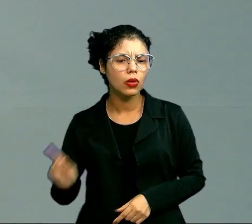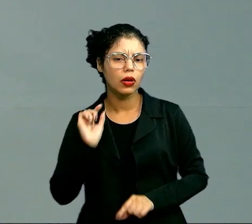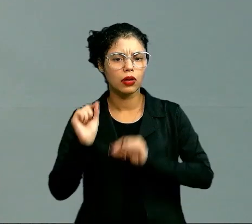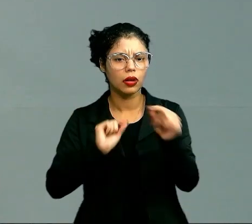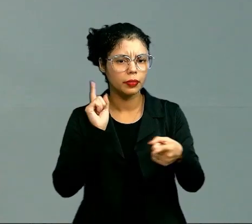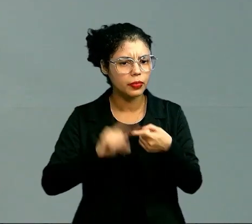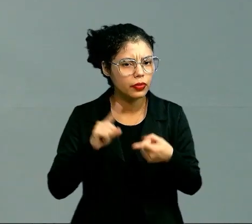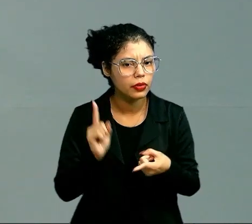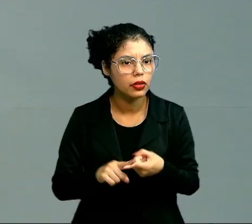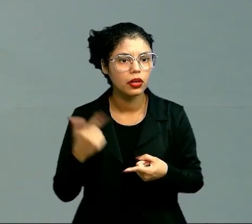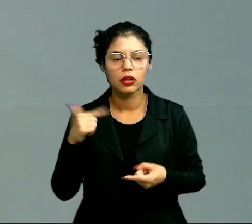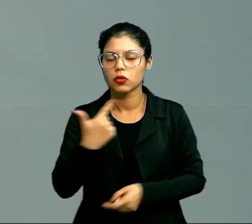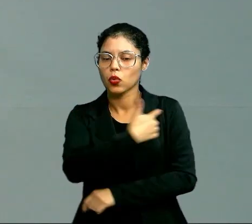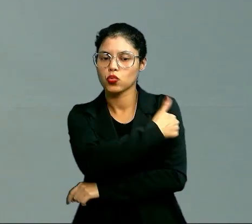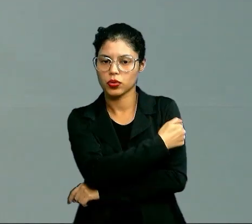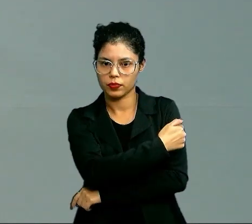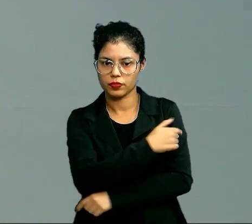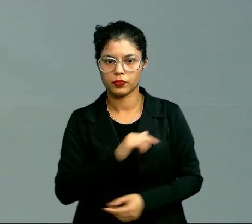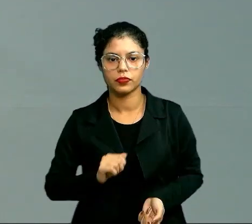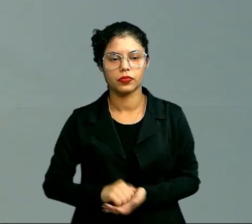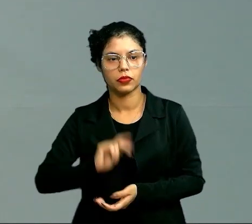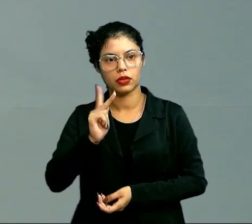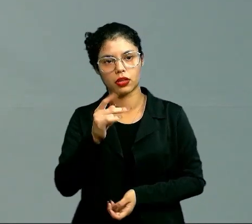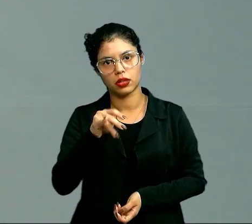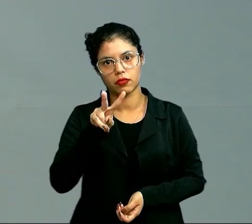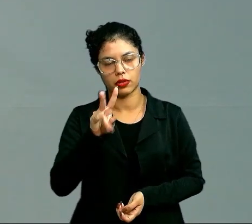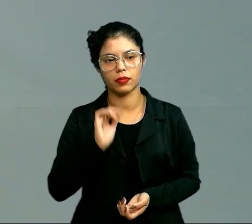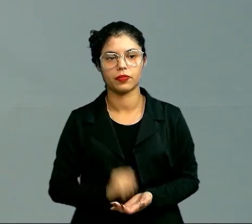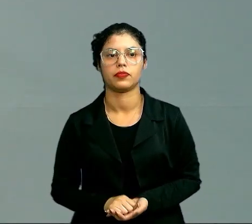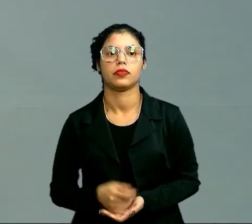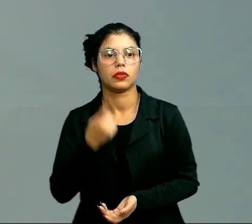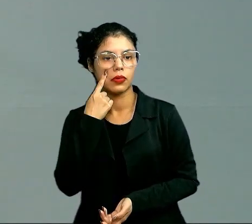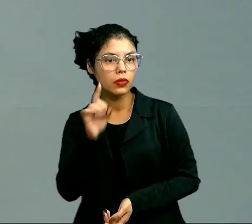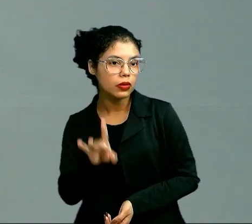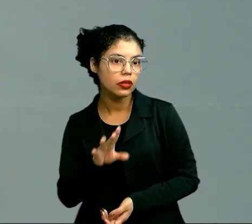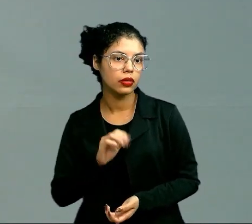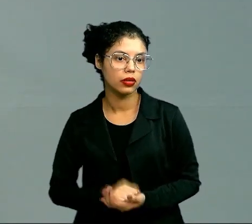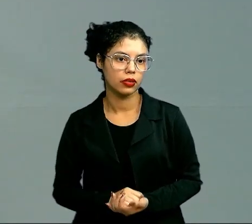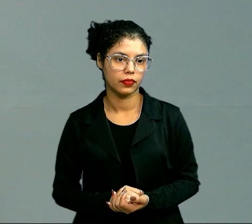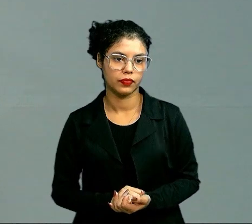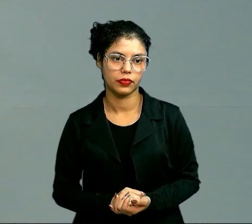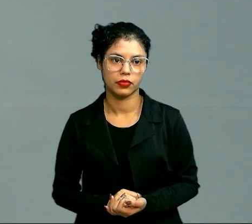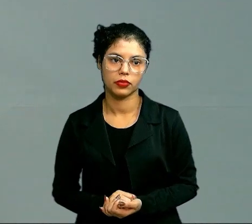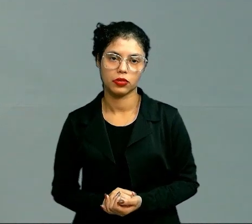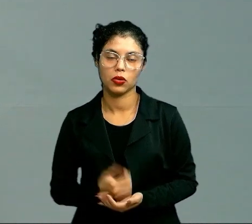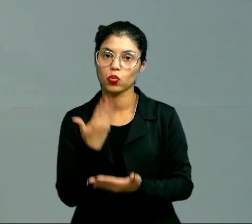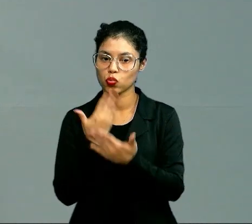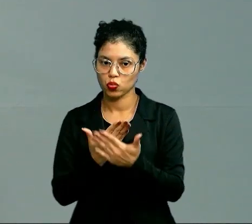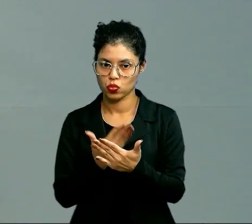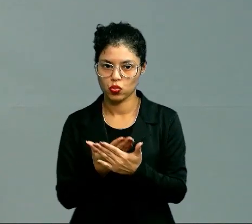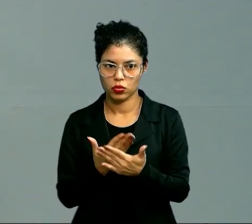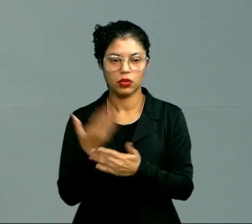por que não tem a vacina contra o HIV? Olha só, pessoal, os